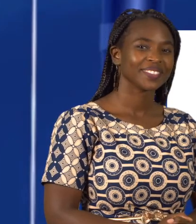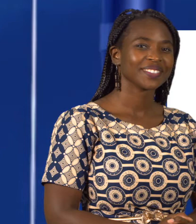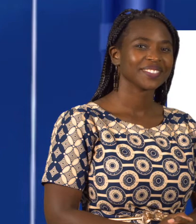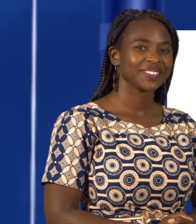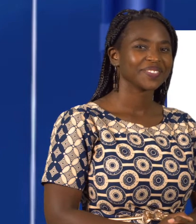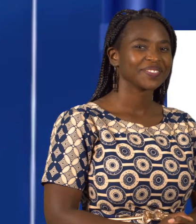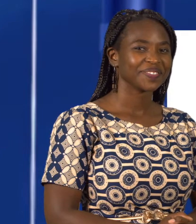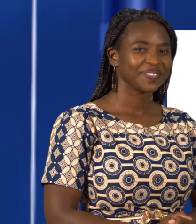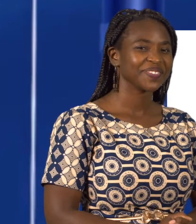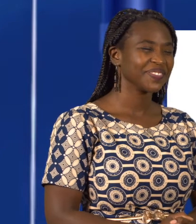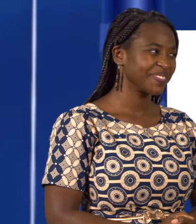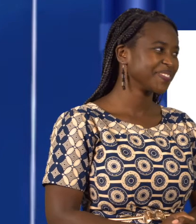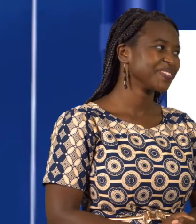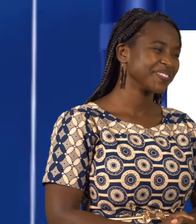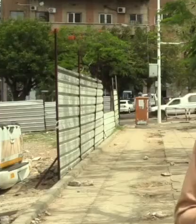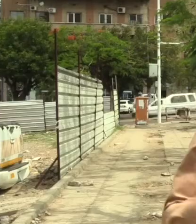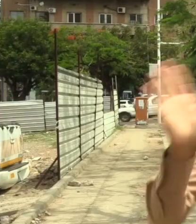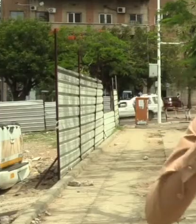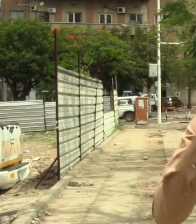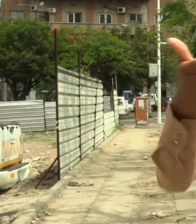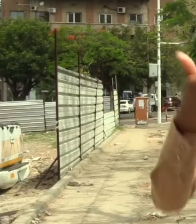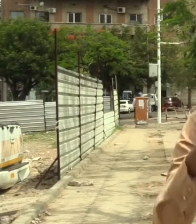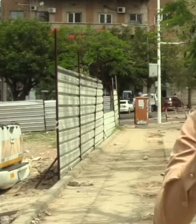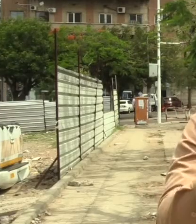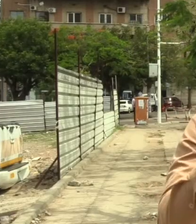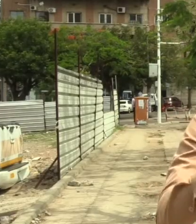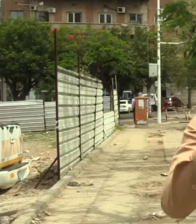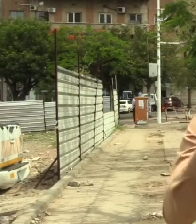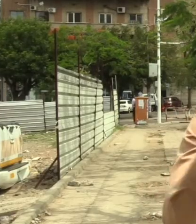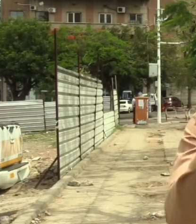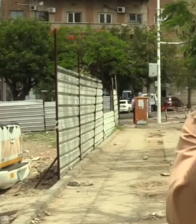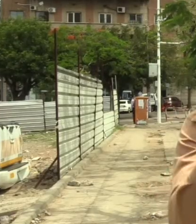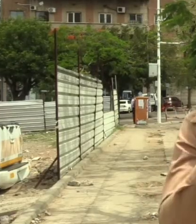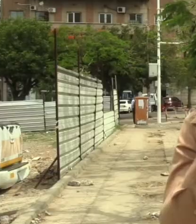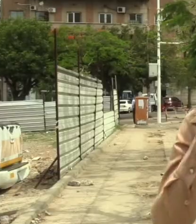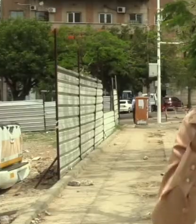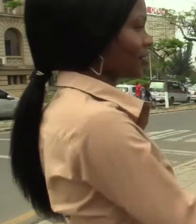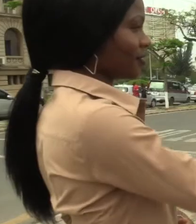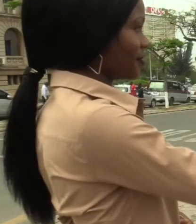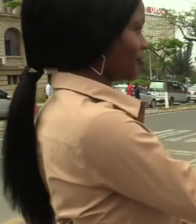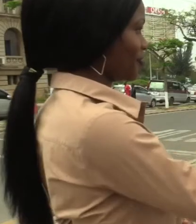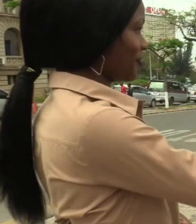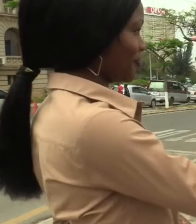já a seguir Olá bem-vindo à aula de língua de sinais de Moçambique